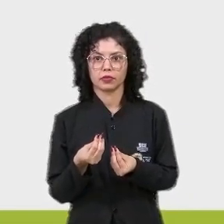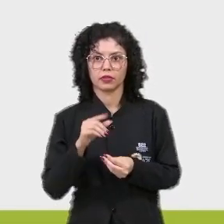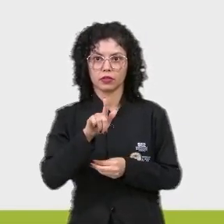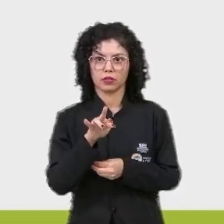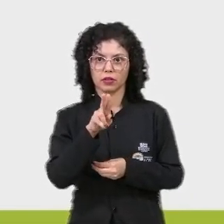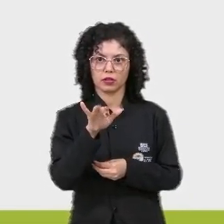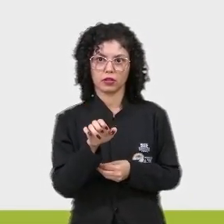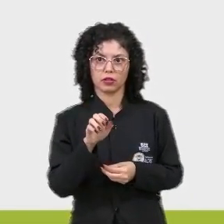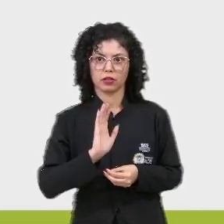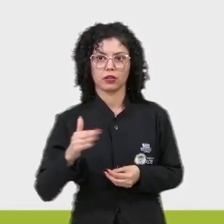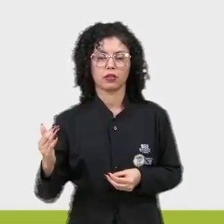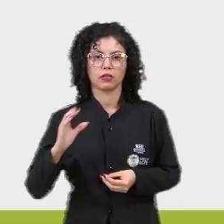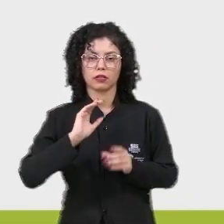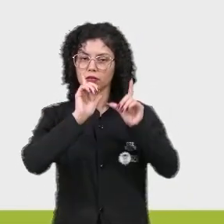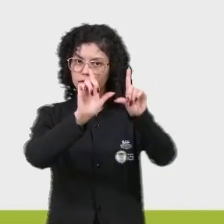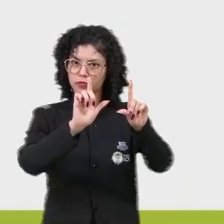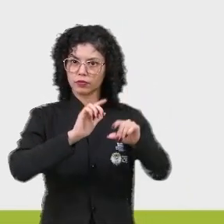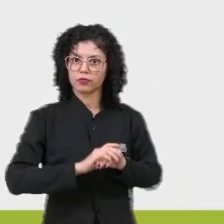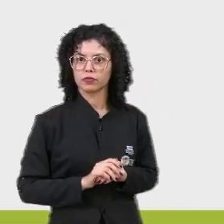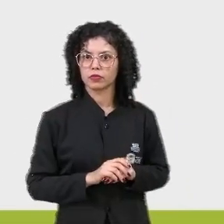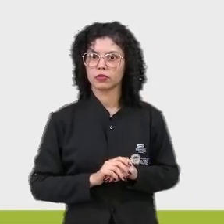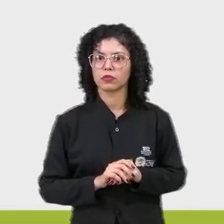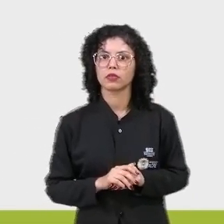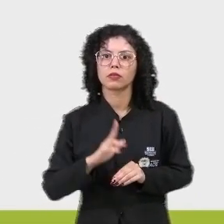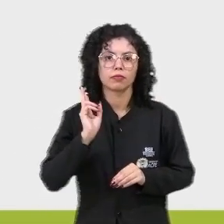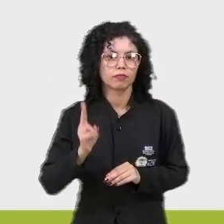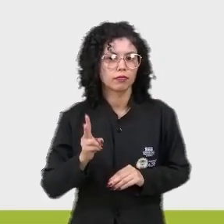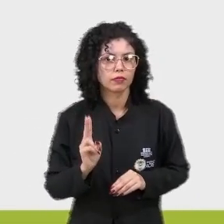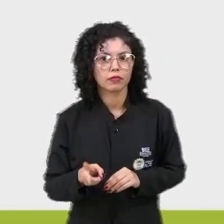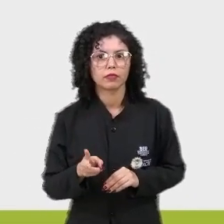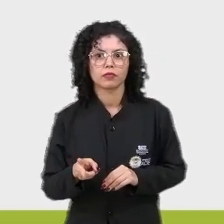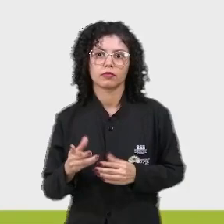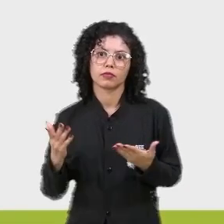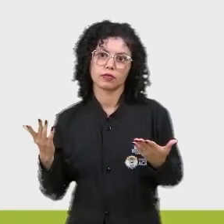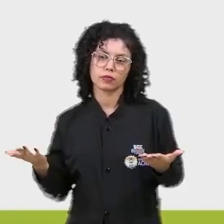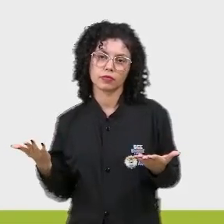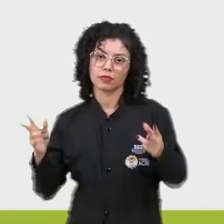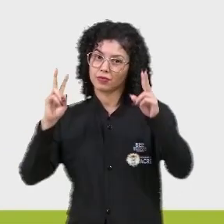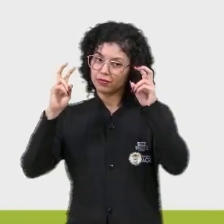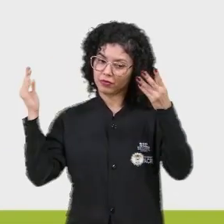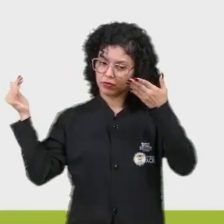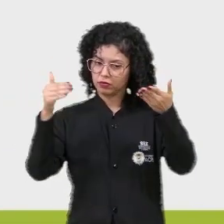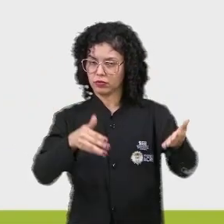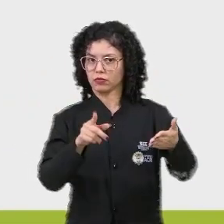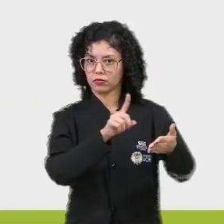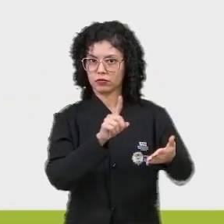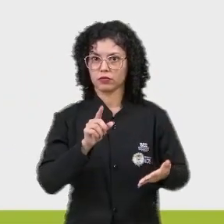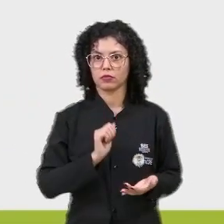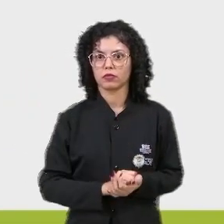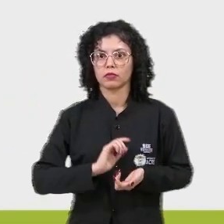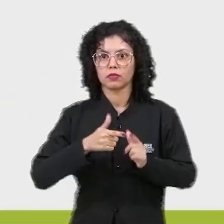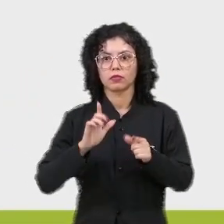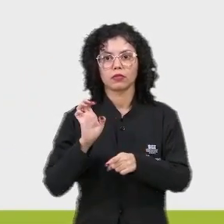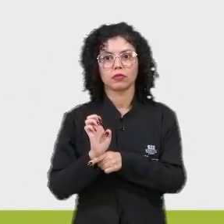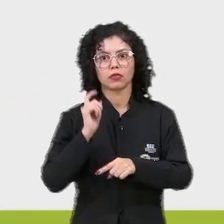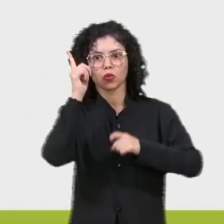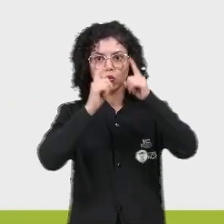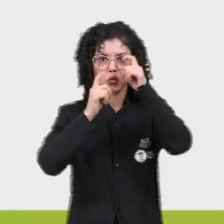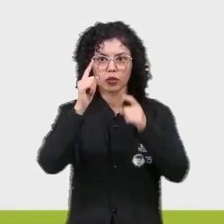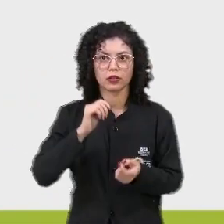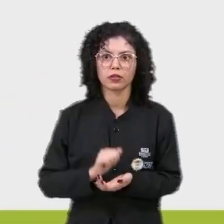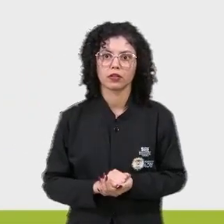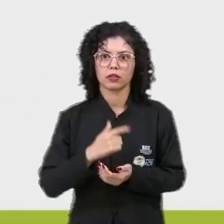Guernica quanto na charge. Pessoal, o sempre aí ele não tem esse objetivo, né? E letra E, uma